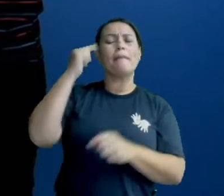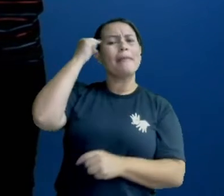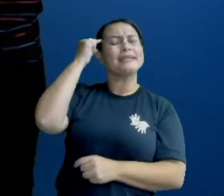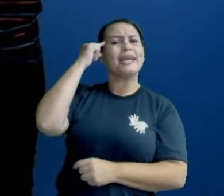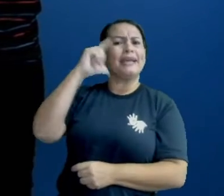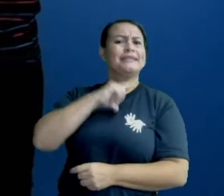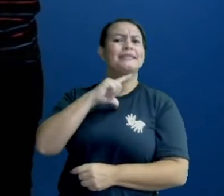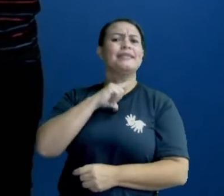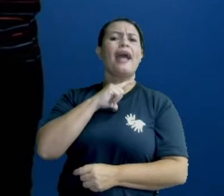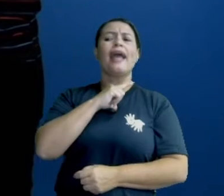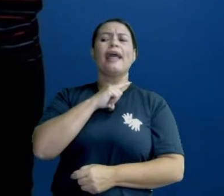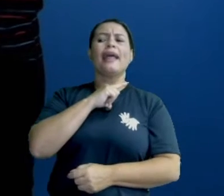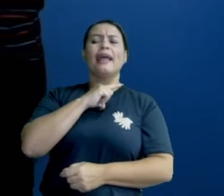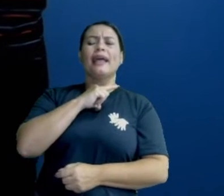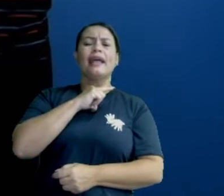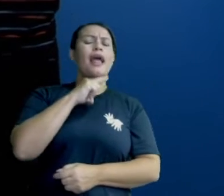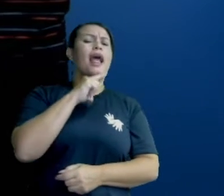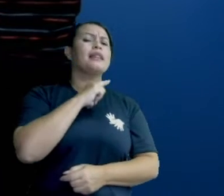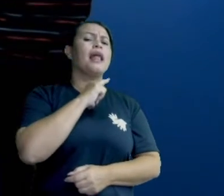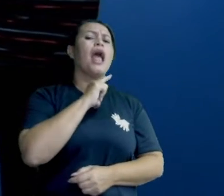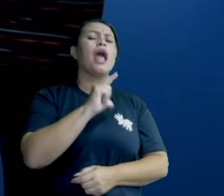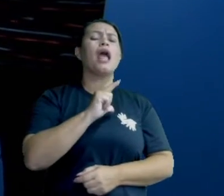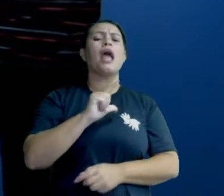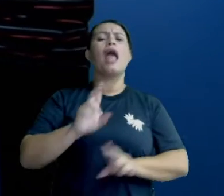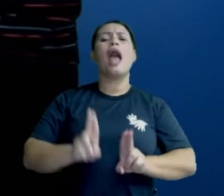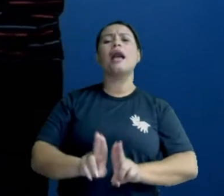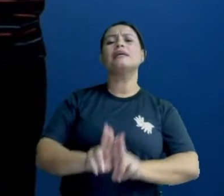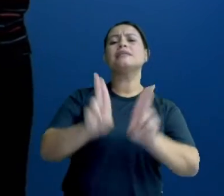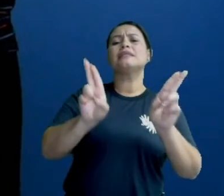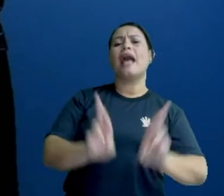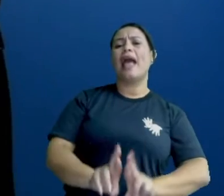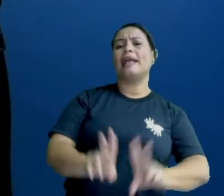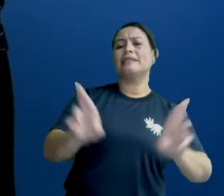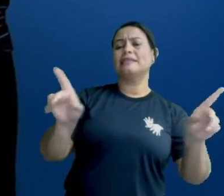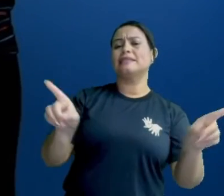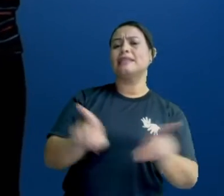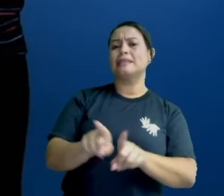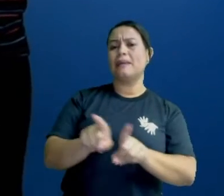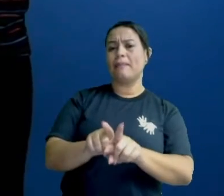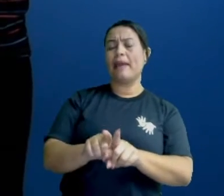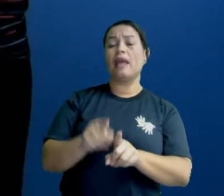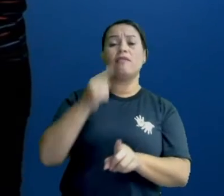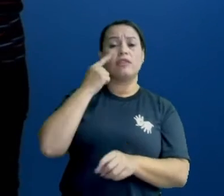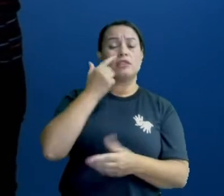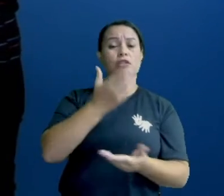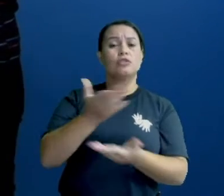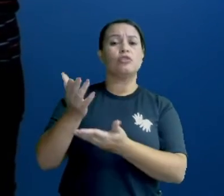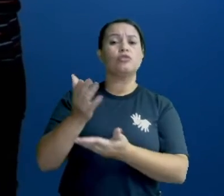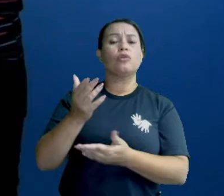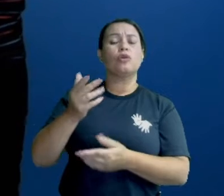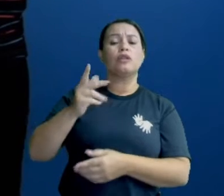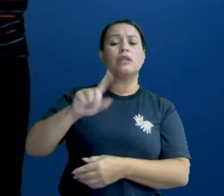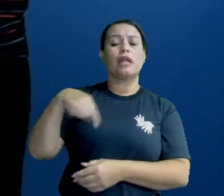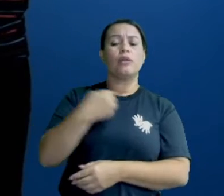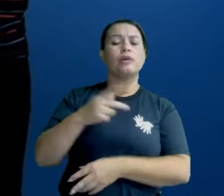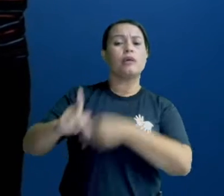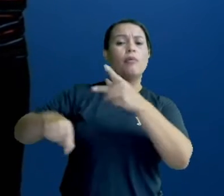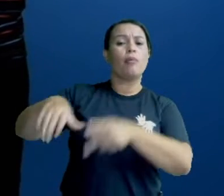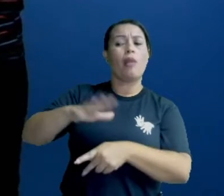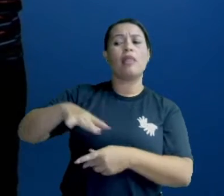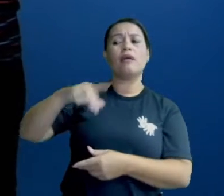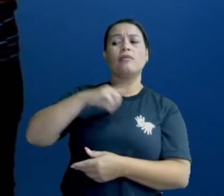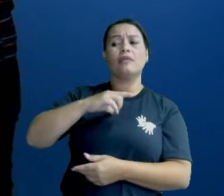existe vamos dizer assim, as etnias, né, ou as matrizes étnicas da nossa população. E essa foto, ela retrata um pouco,